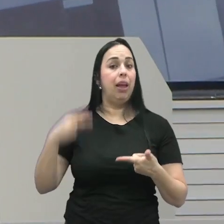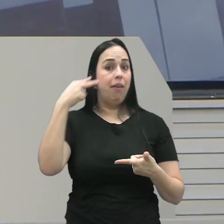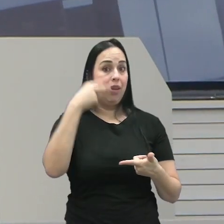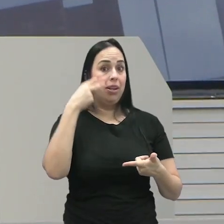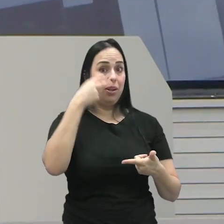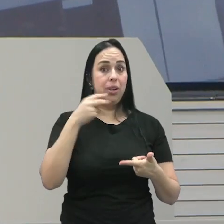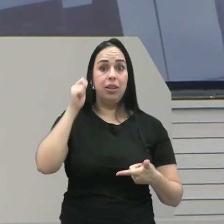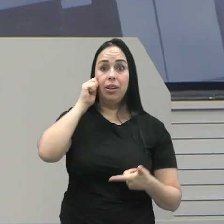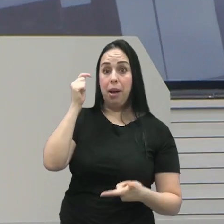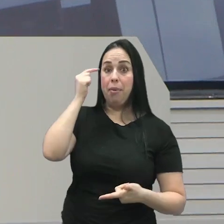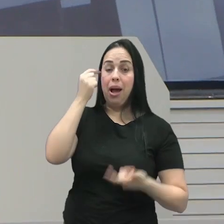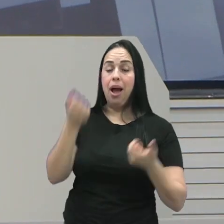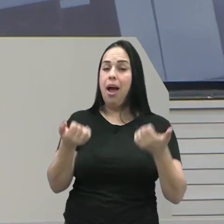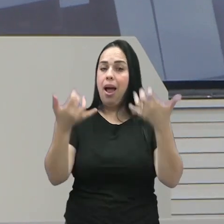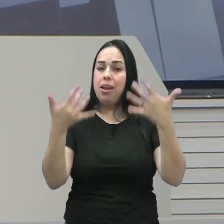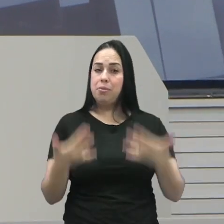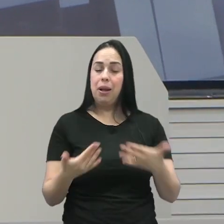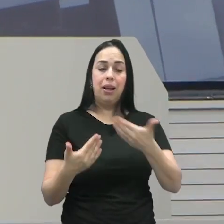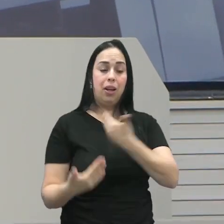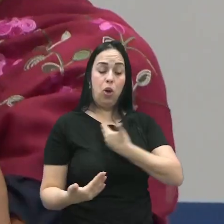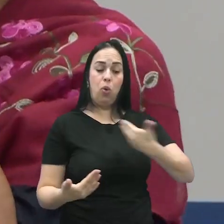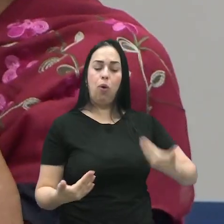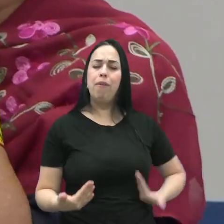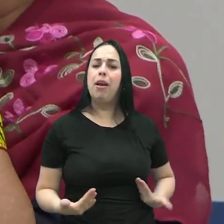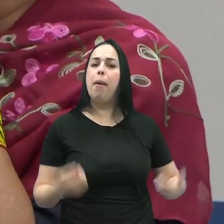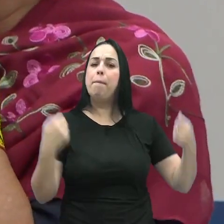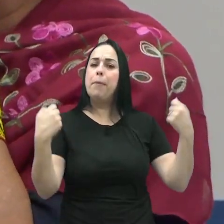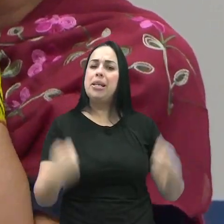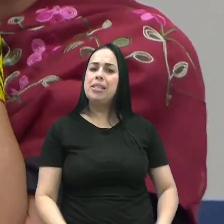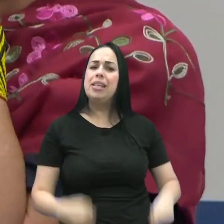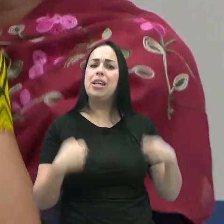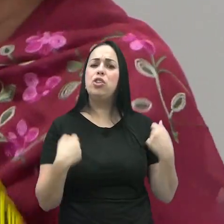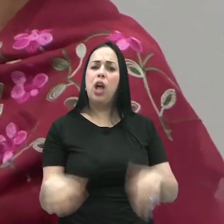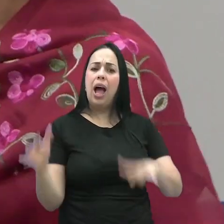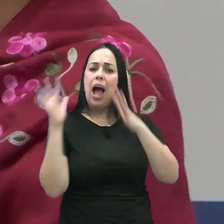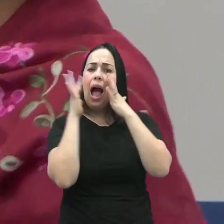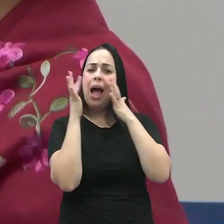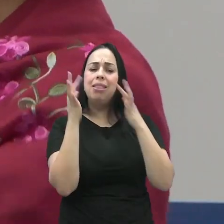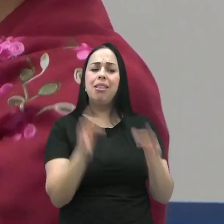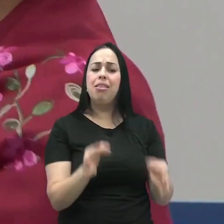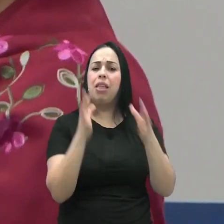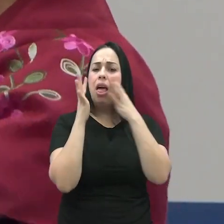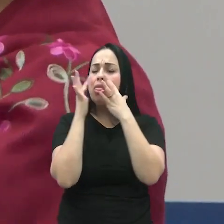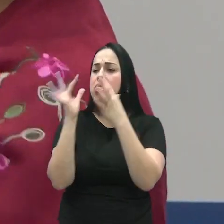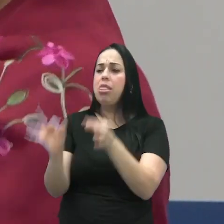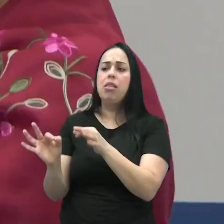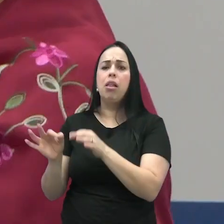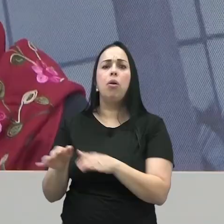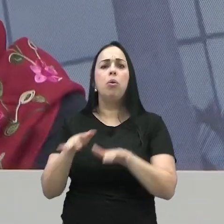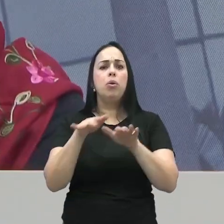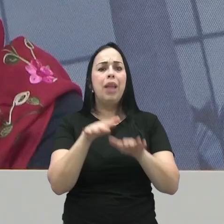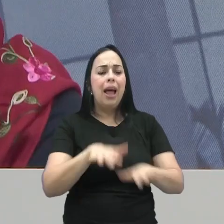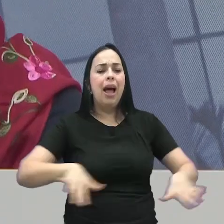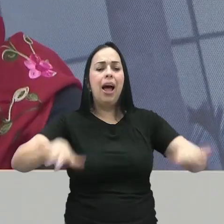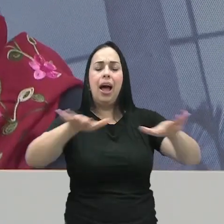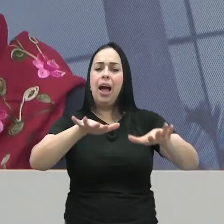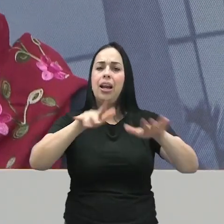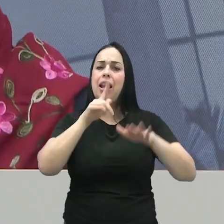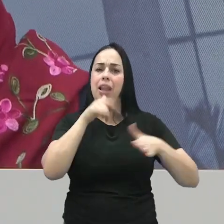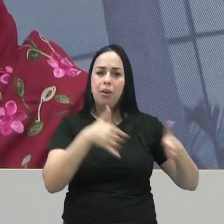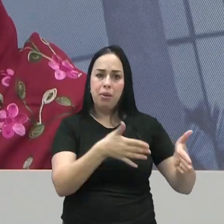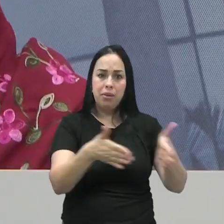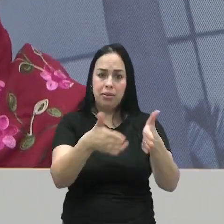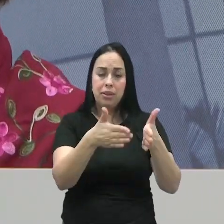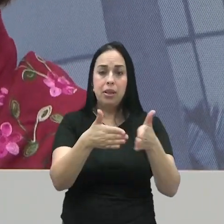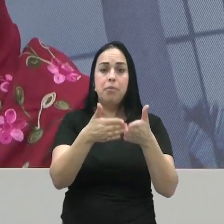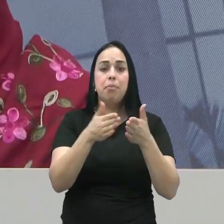vereadora Amélia Naomi destaca que os governos devem estar atentos à situação dos recursos hídricos, para garantir